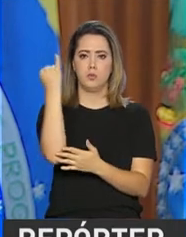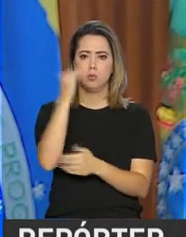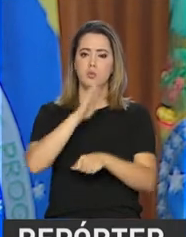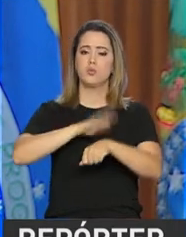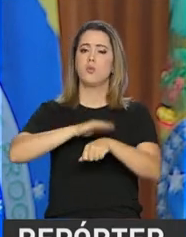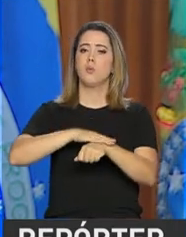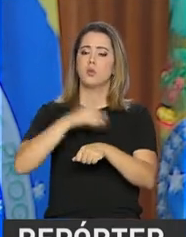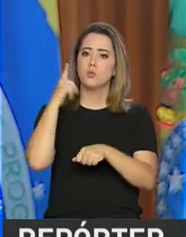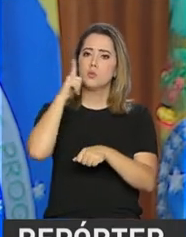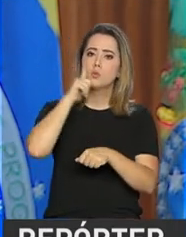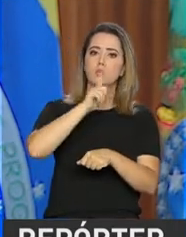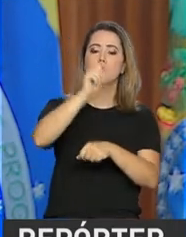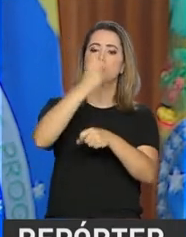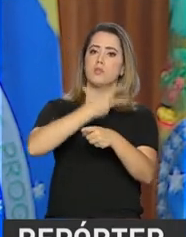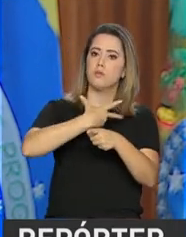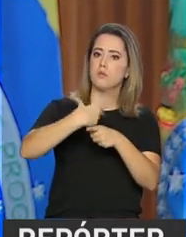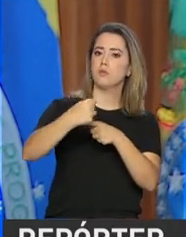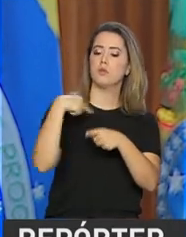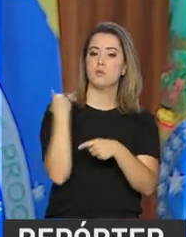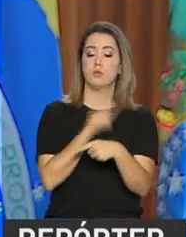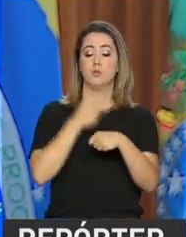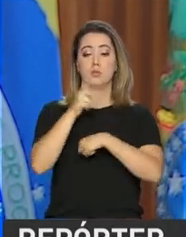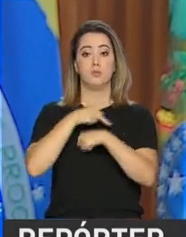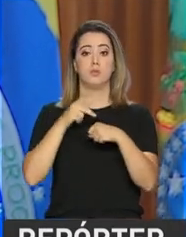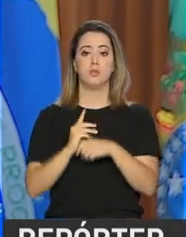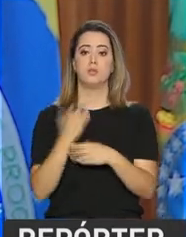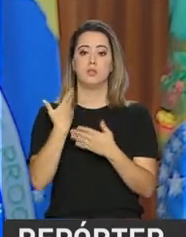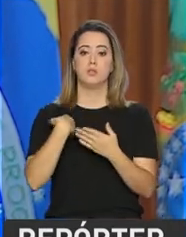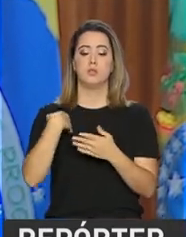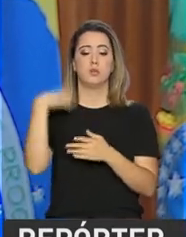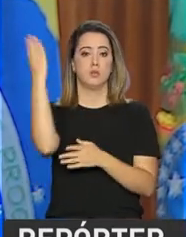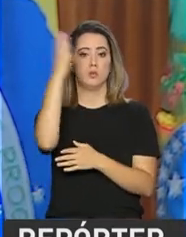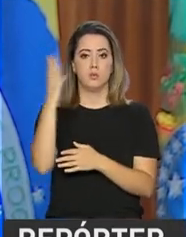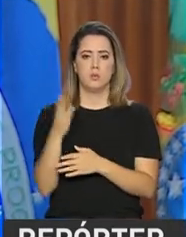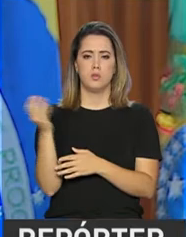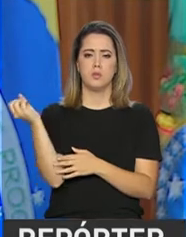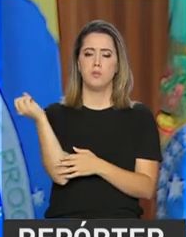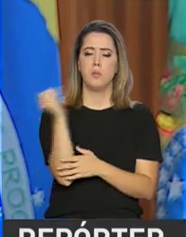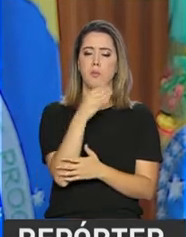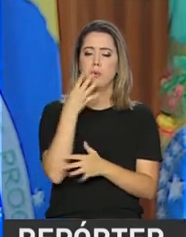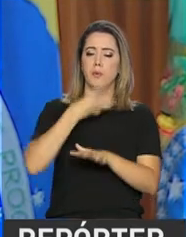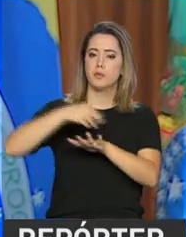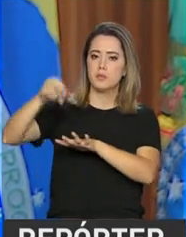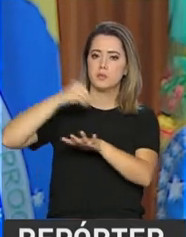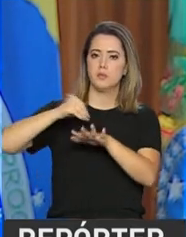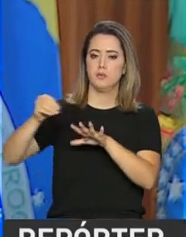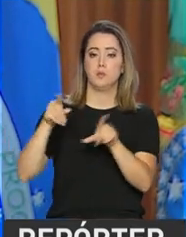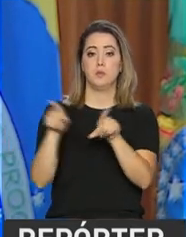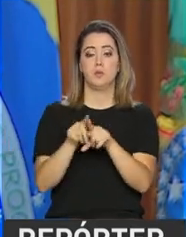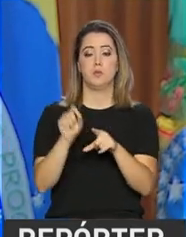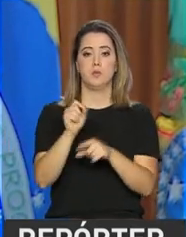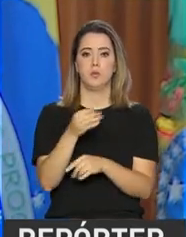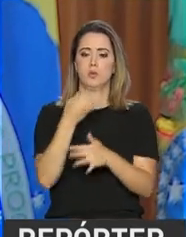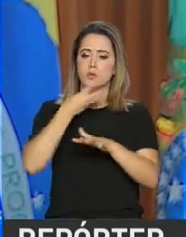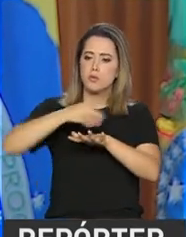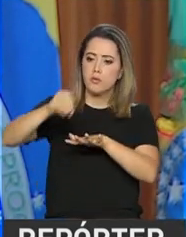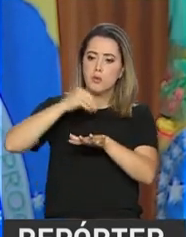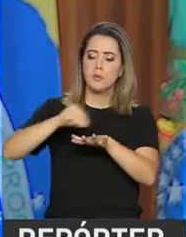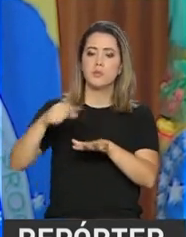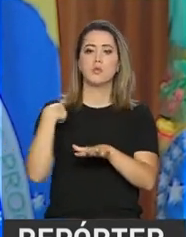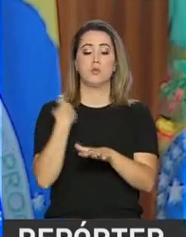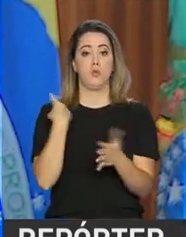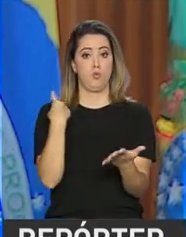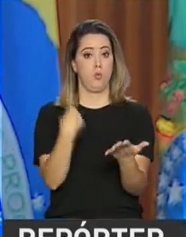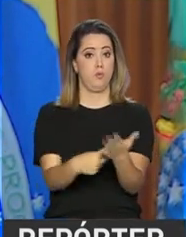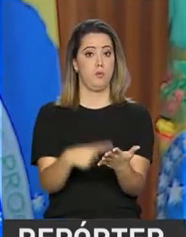país no brasil a semana foi repleta de boas novas notícias que confirmam nossa caminhada